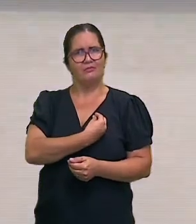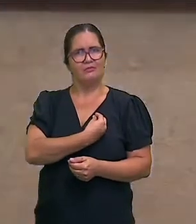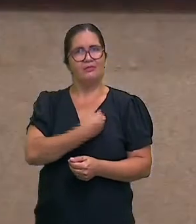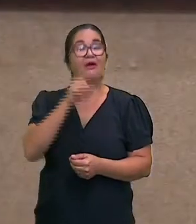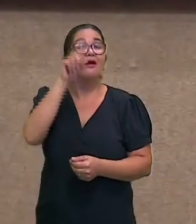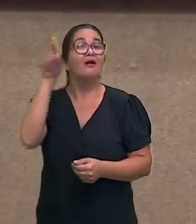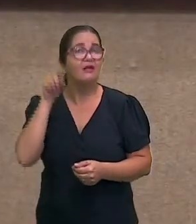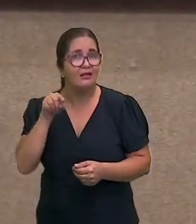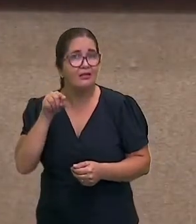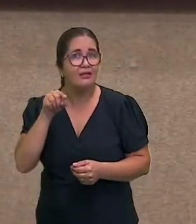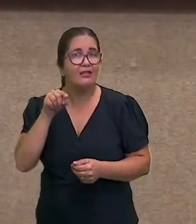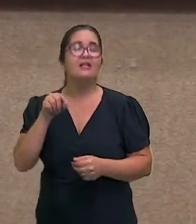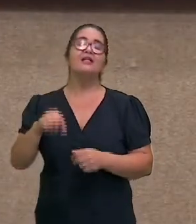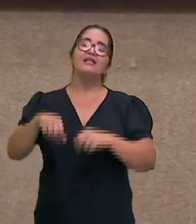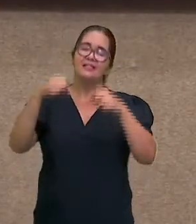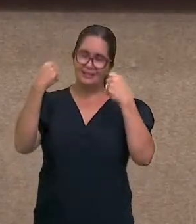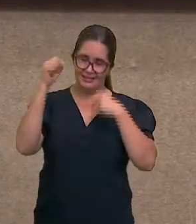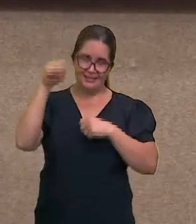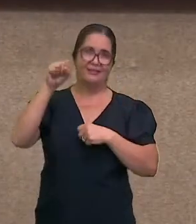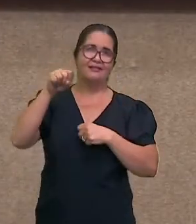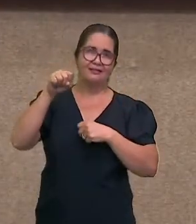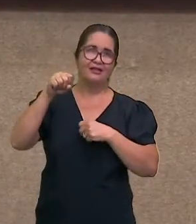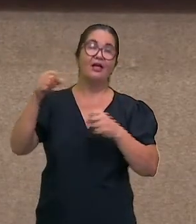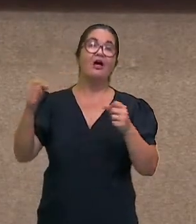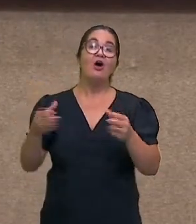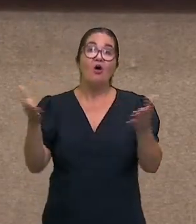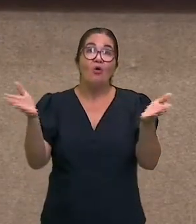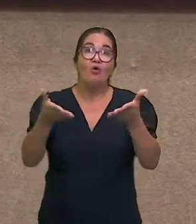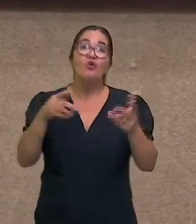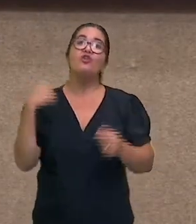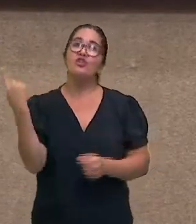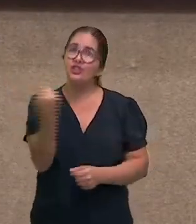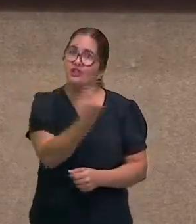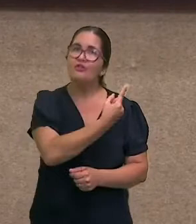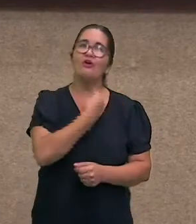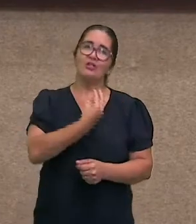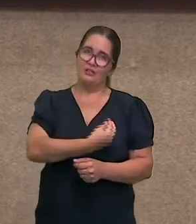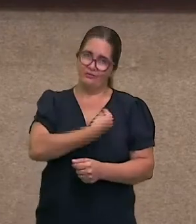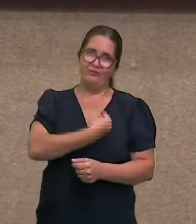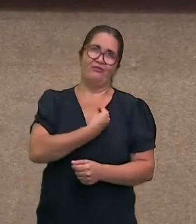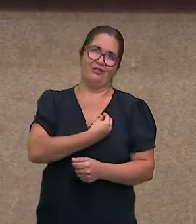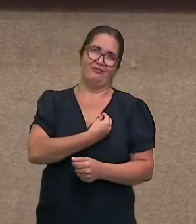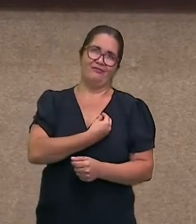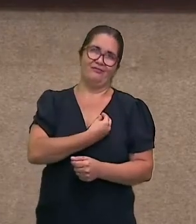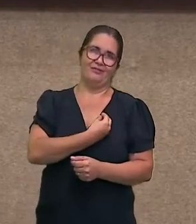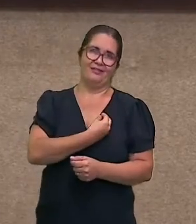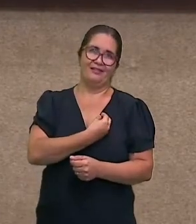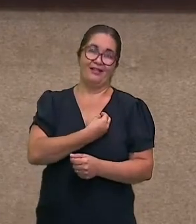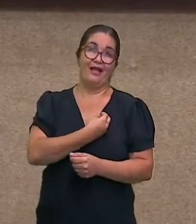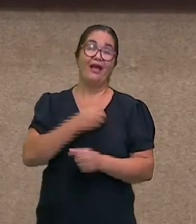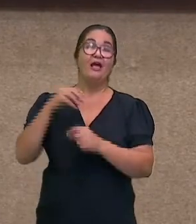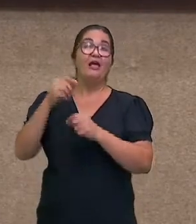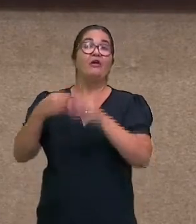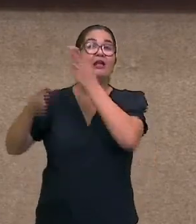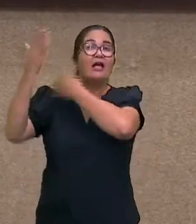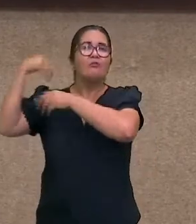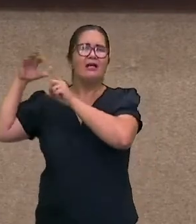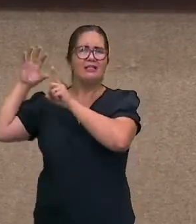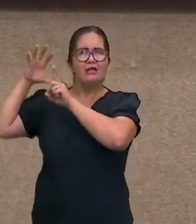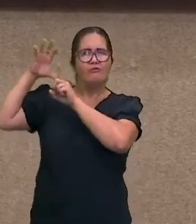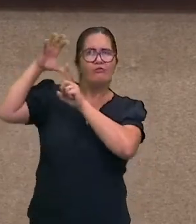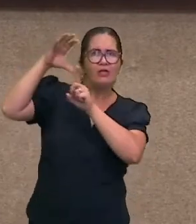uma Constituição, dentro das leis, das normas, de uma organização política,